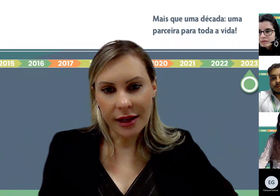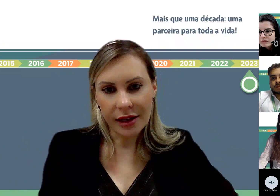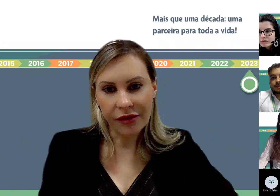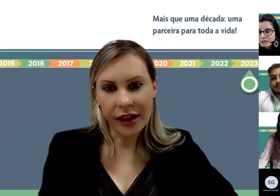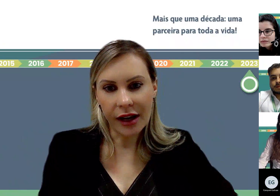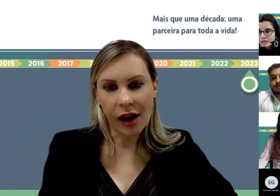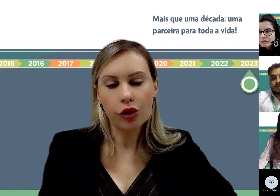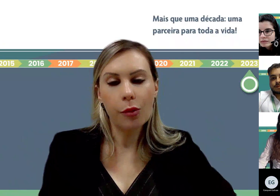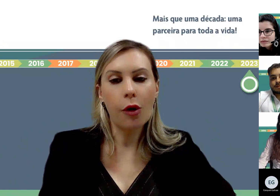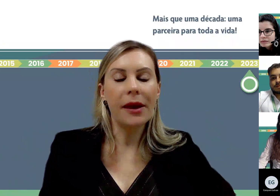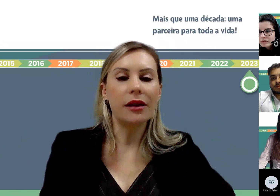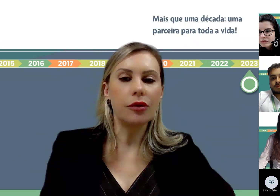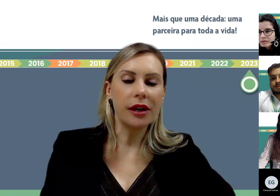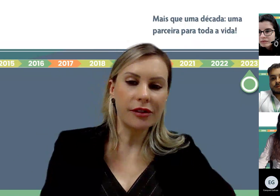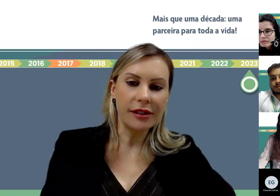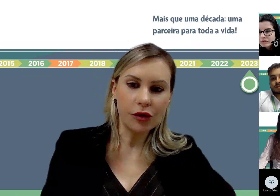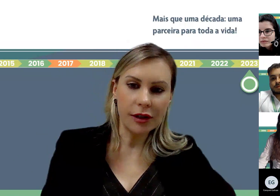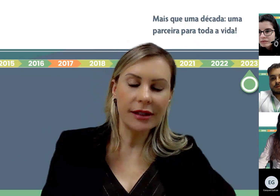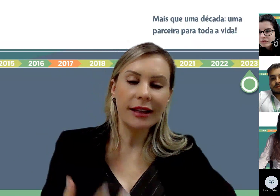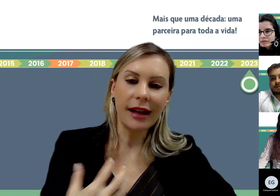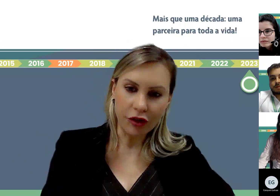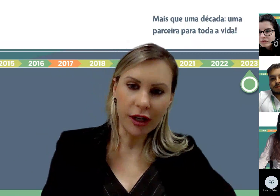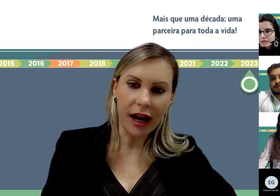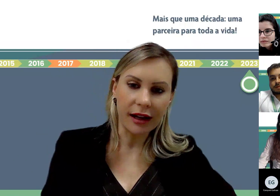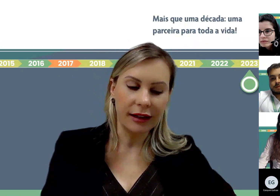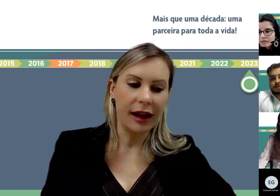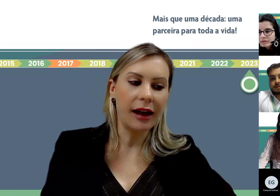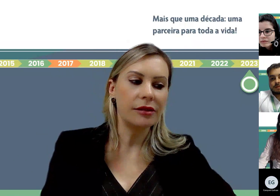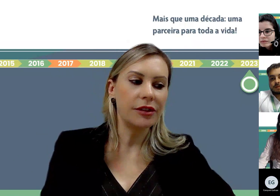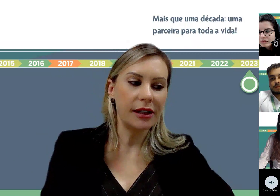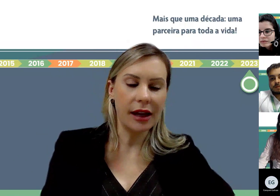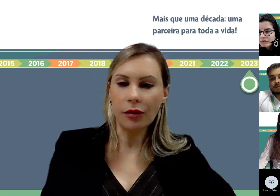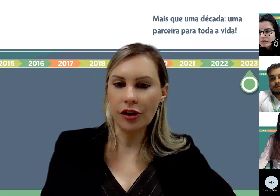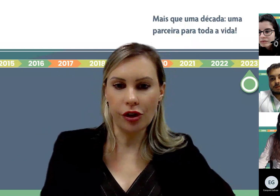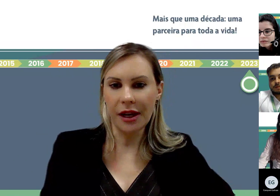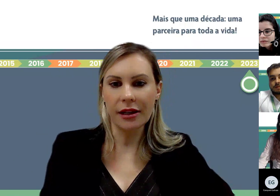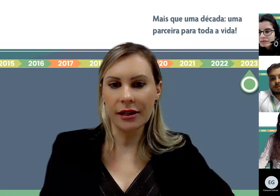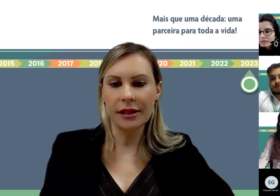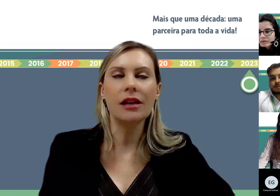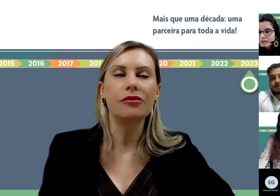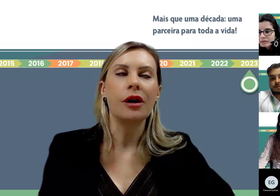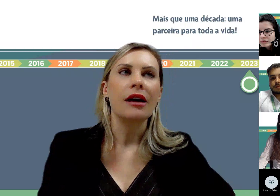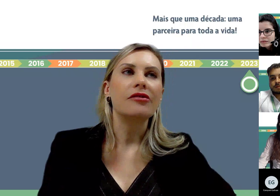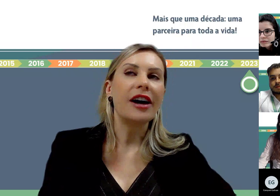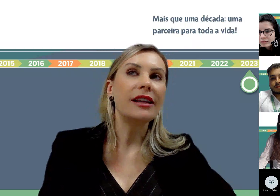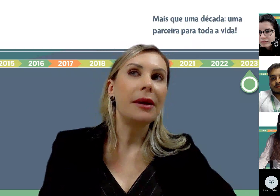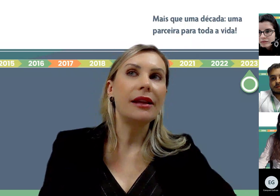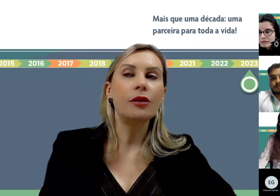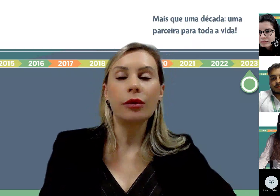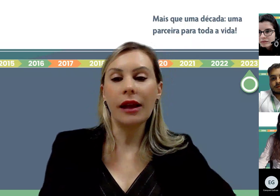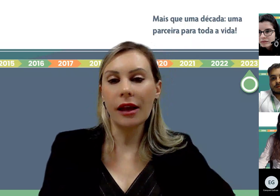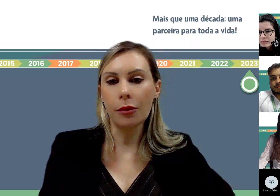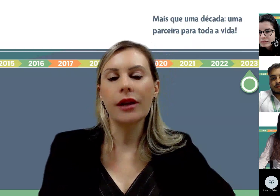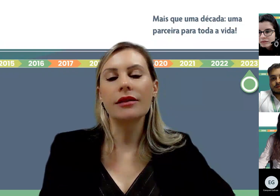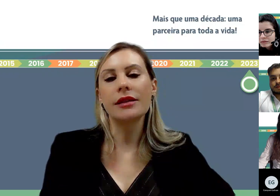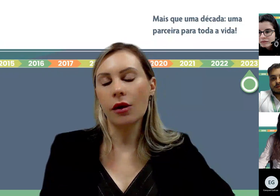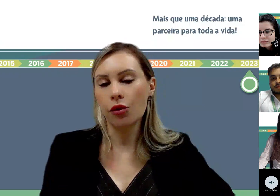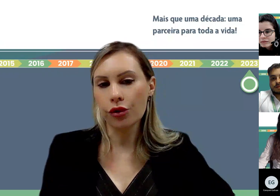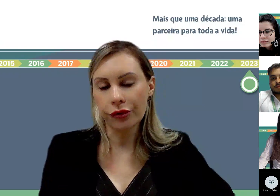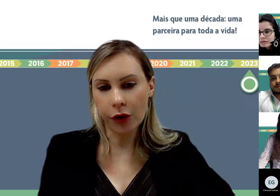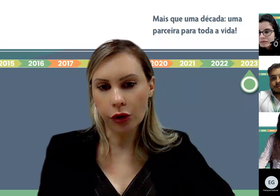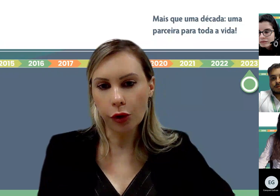da Receita Federal no momento em que você solicita a retirada, tá? Se você está no regime regressivo, vai depender do tempo